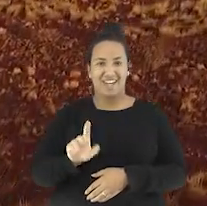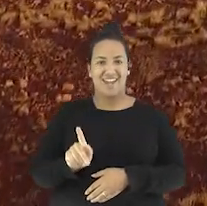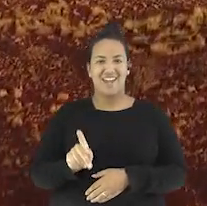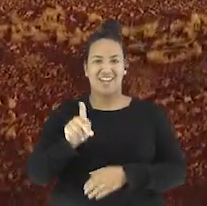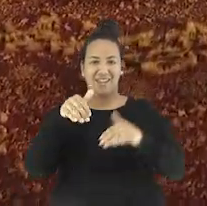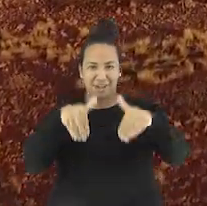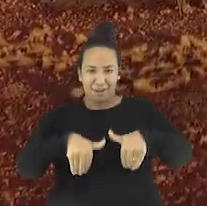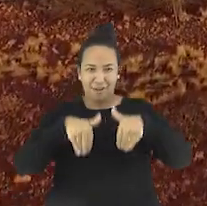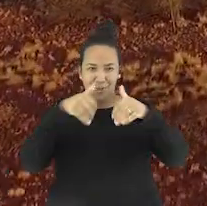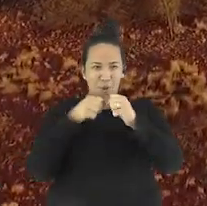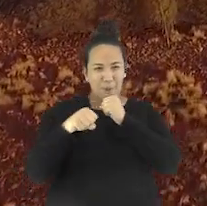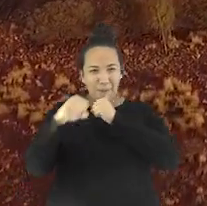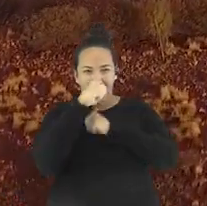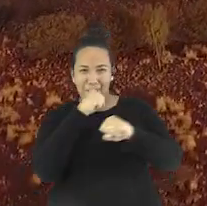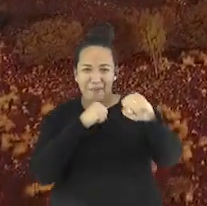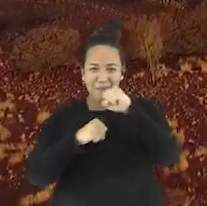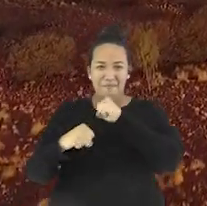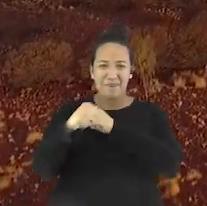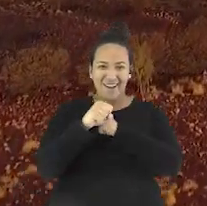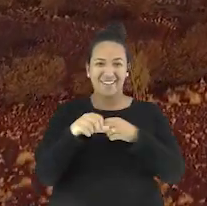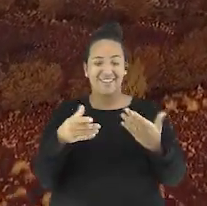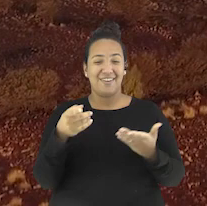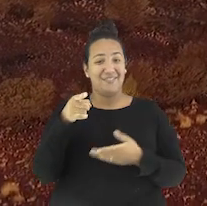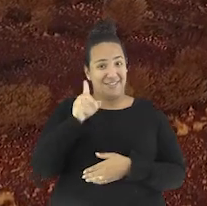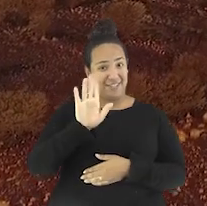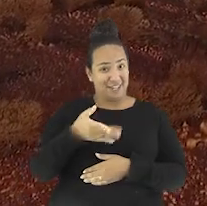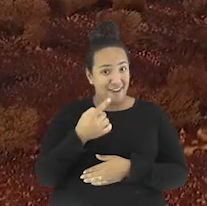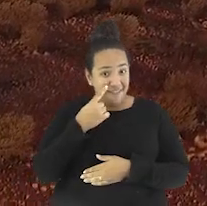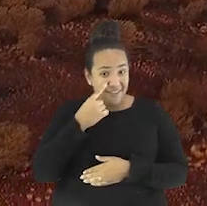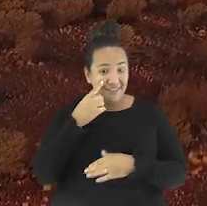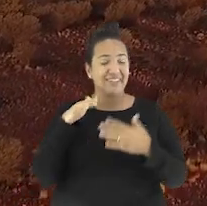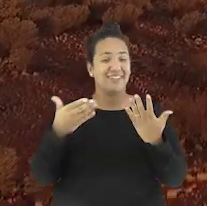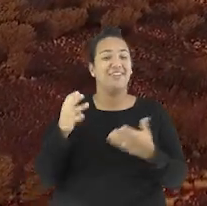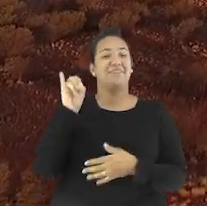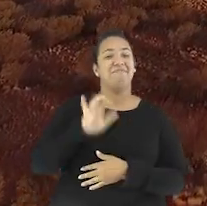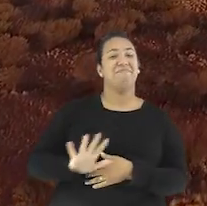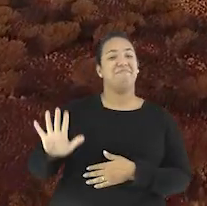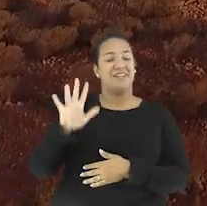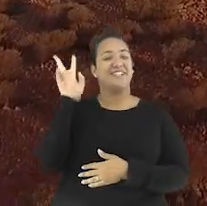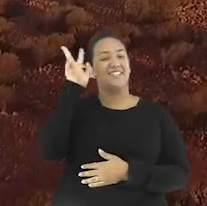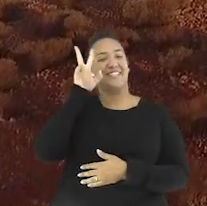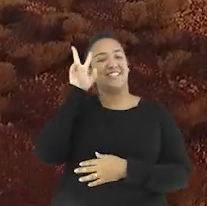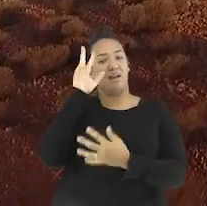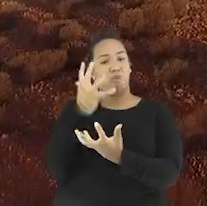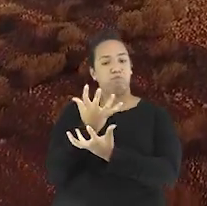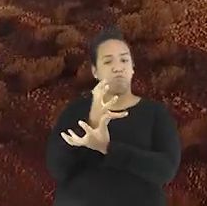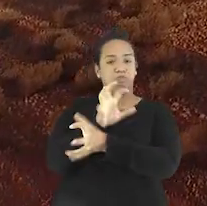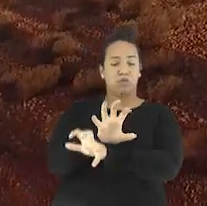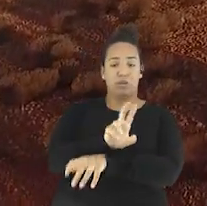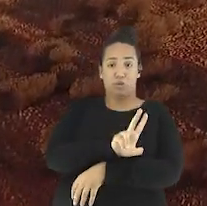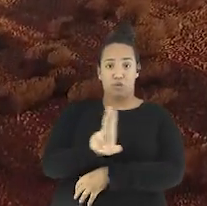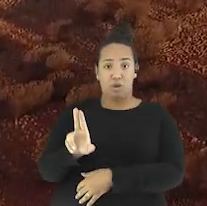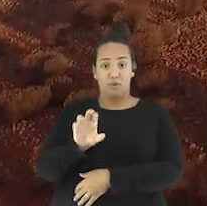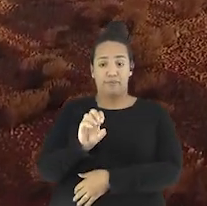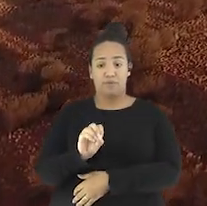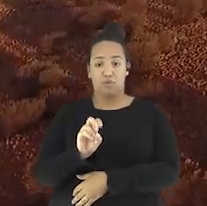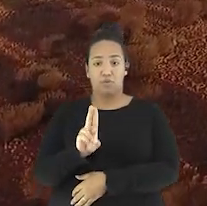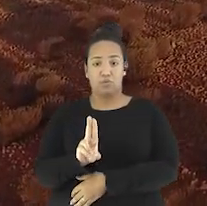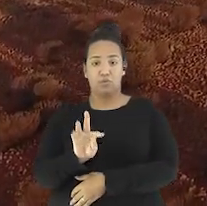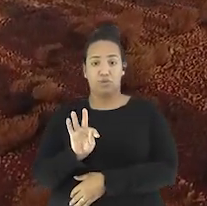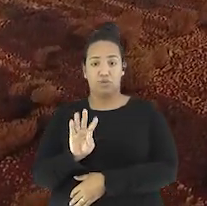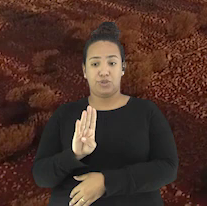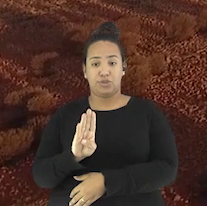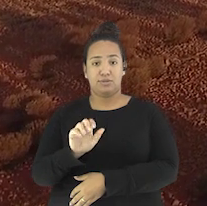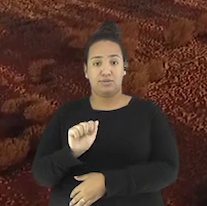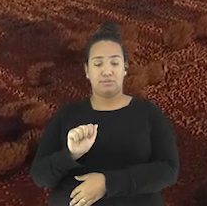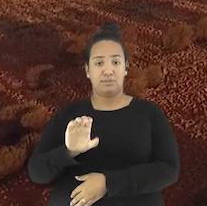Quem já viu vai lembrar dessa paisagem onde eu estou, que é o deserto australiano, conhecido como Outback. Outback são